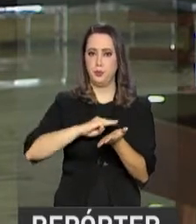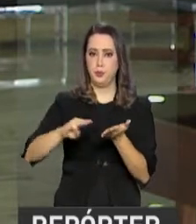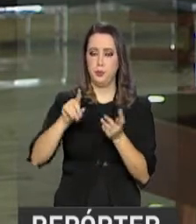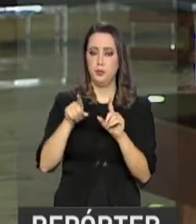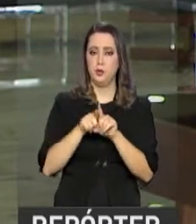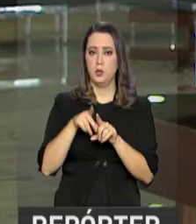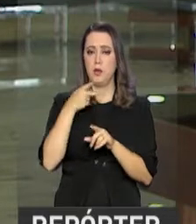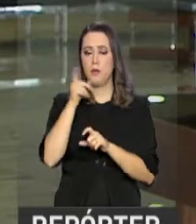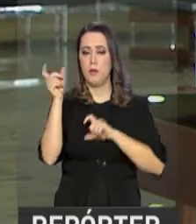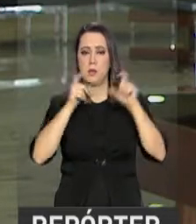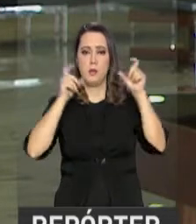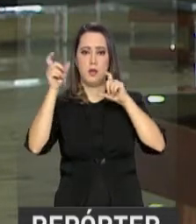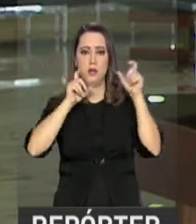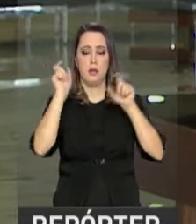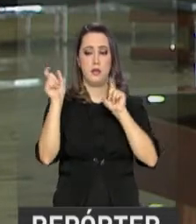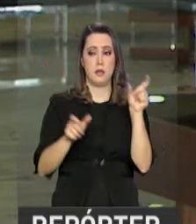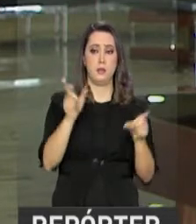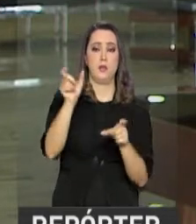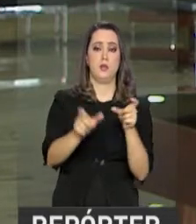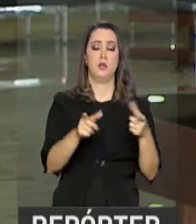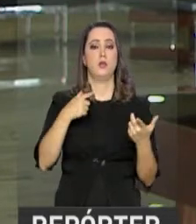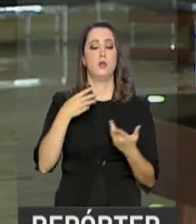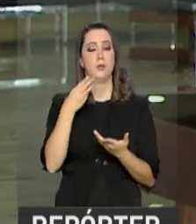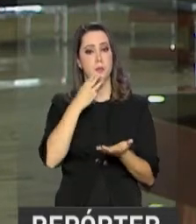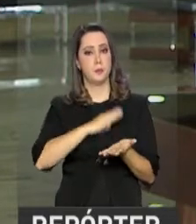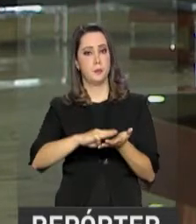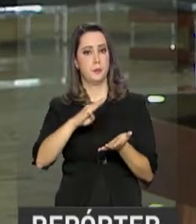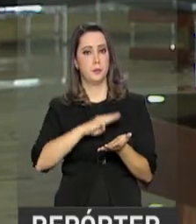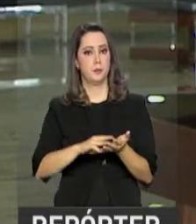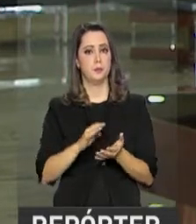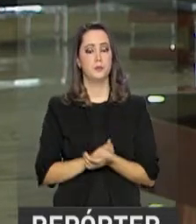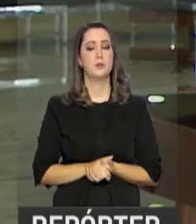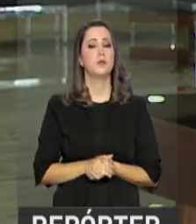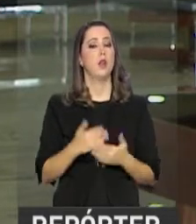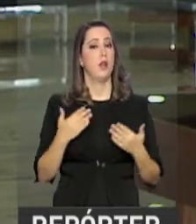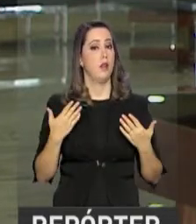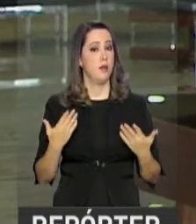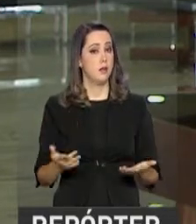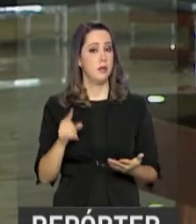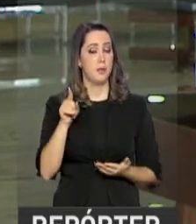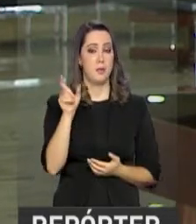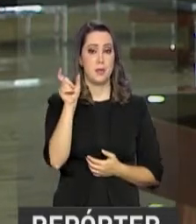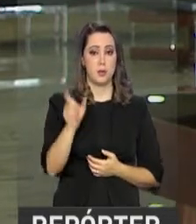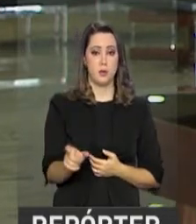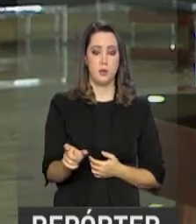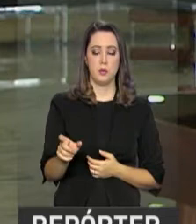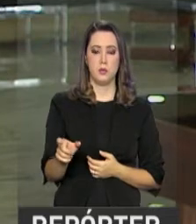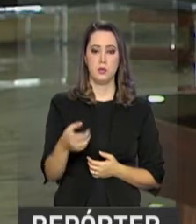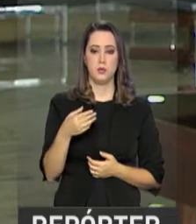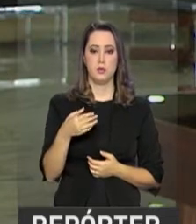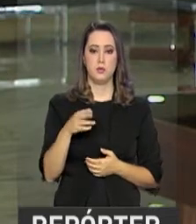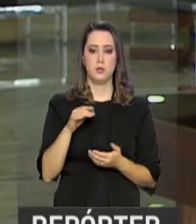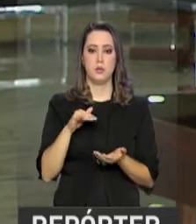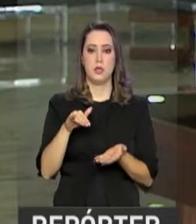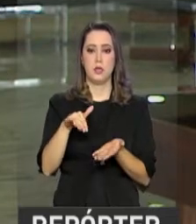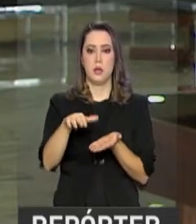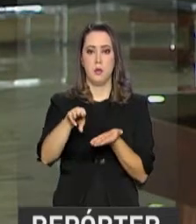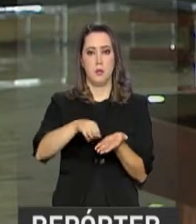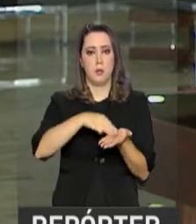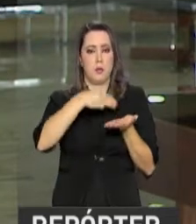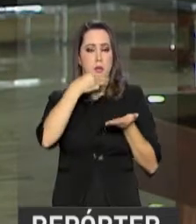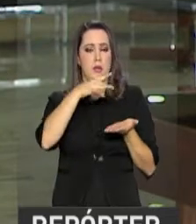esses alertas aos usuários de telefones celulares agora para aqueles que se cadastrarem no sistema